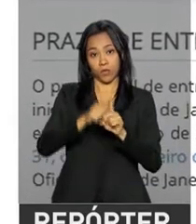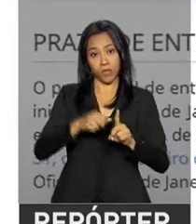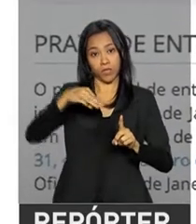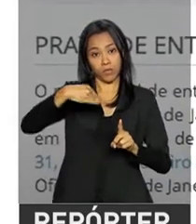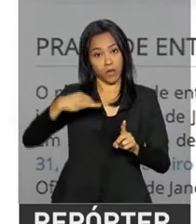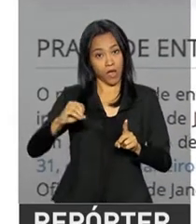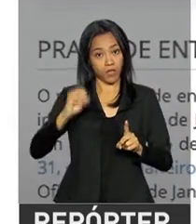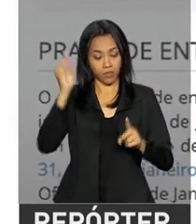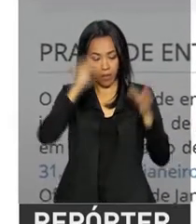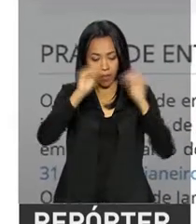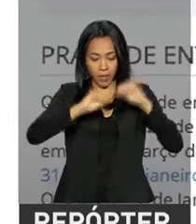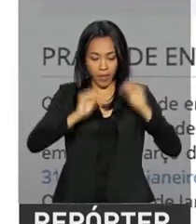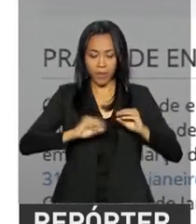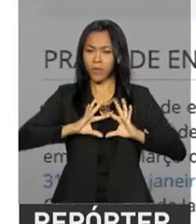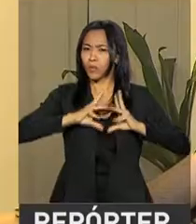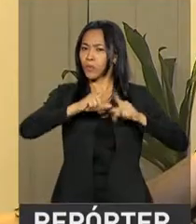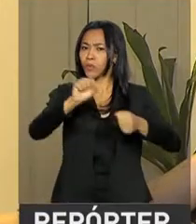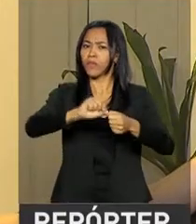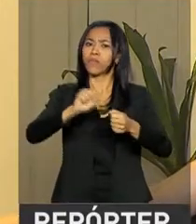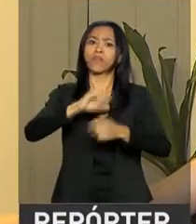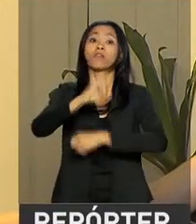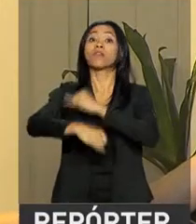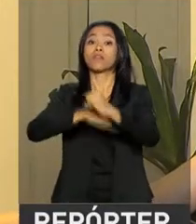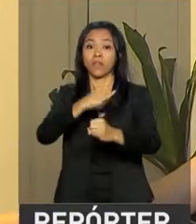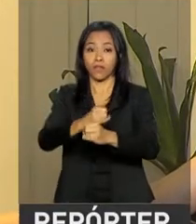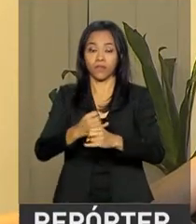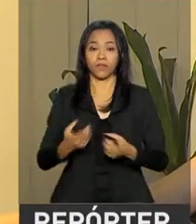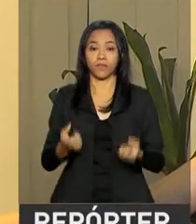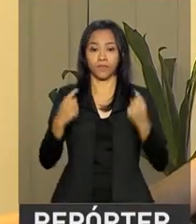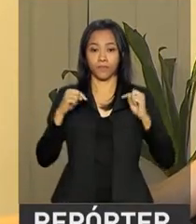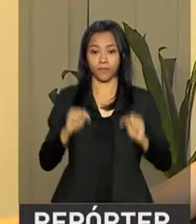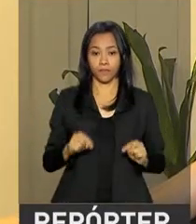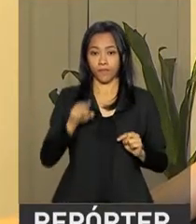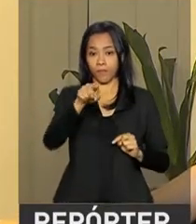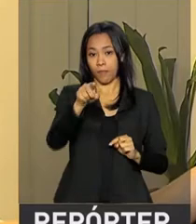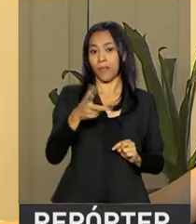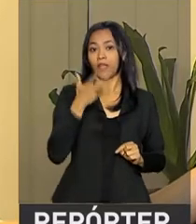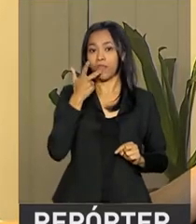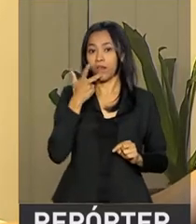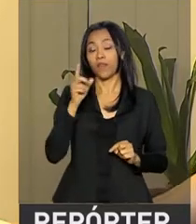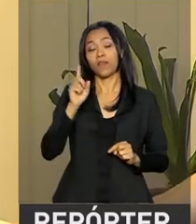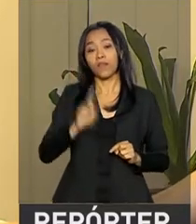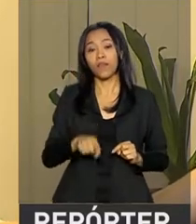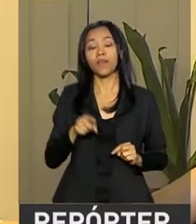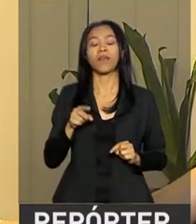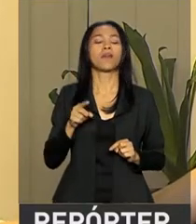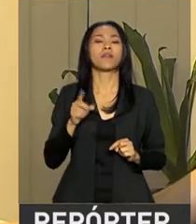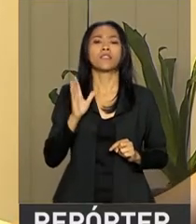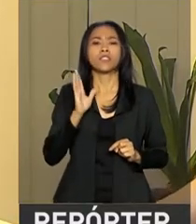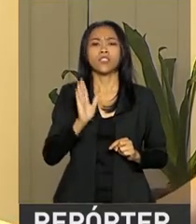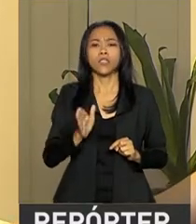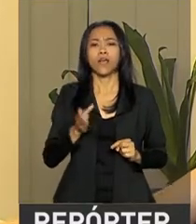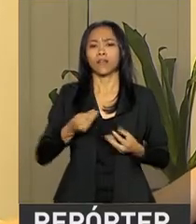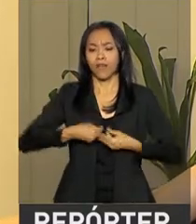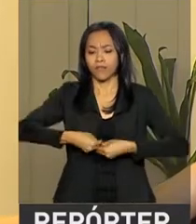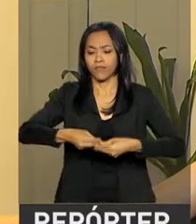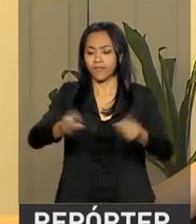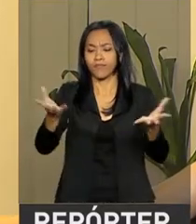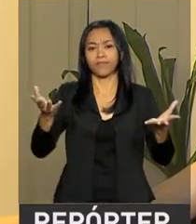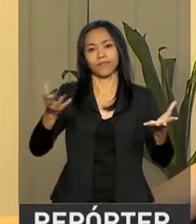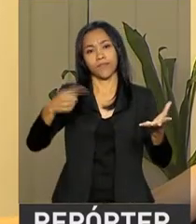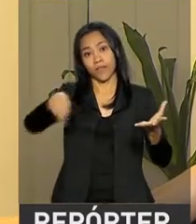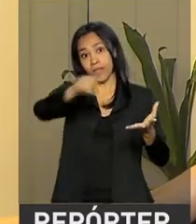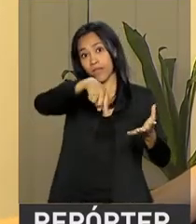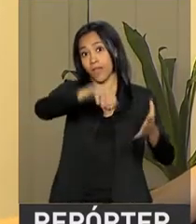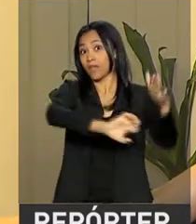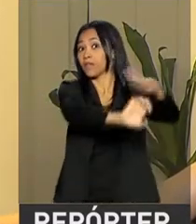declaração. Tudo é feito pela internet. Essas novas modalidades já fazem parte do layout da RAIS, os campos já estão disponibilizados e as empresas